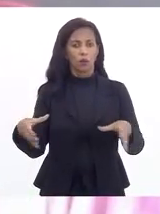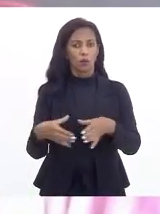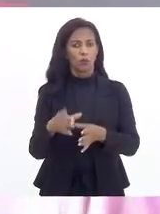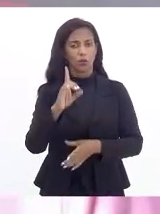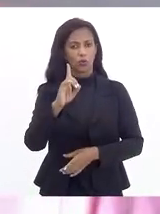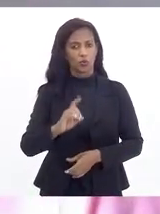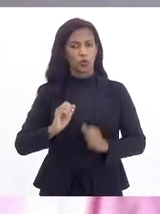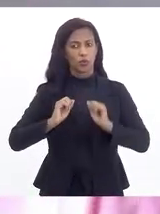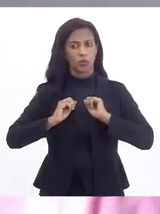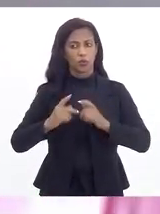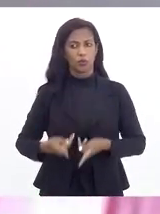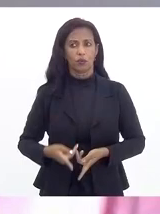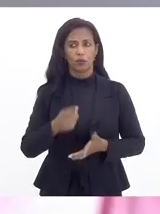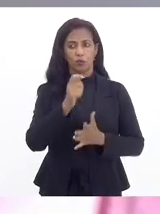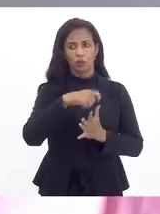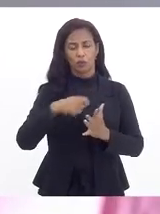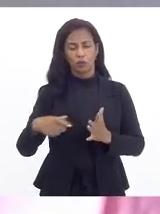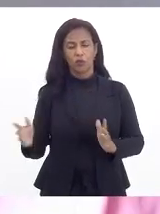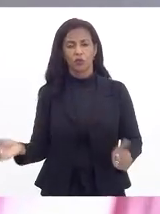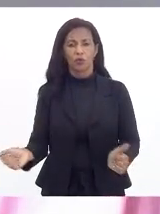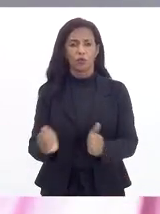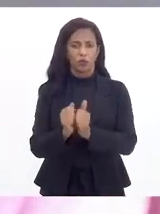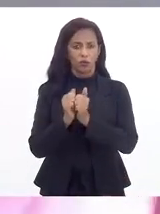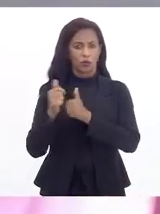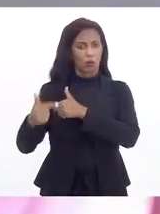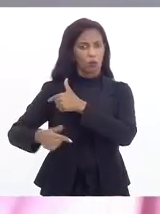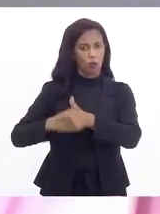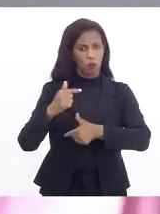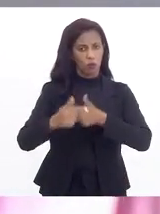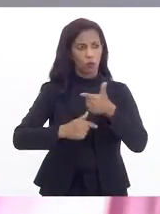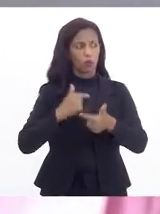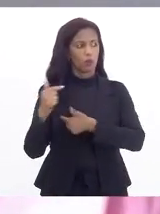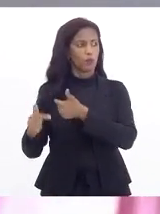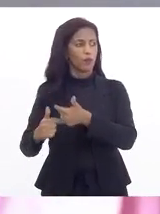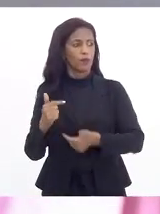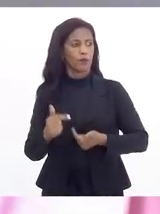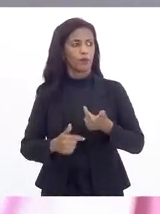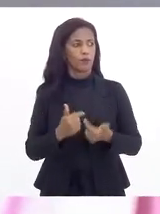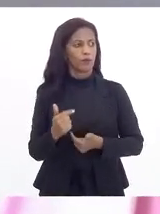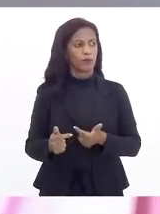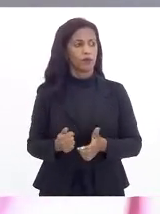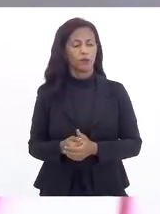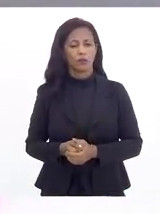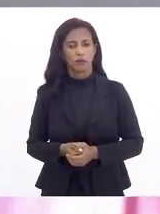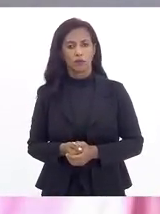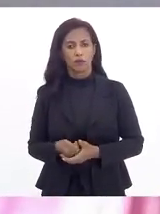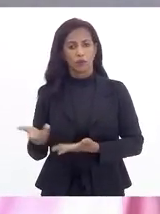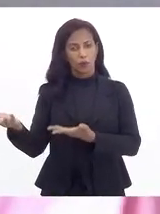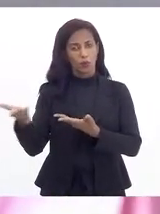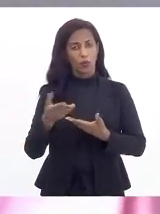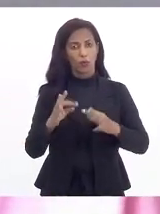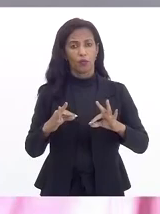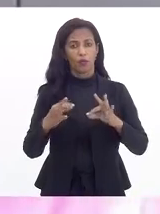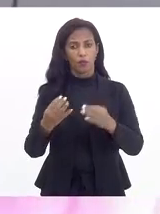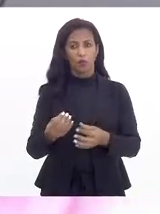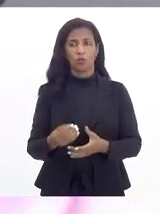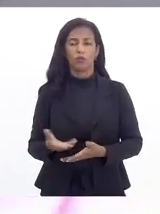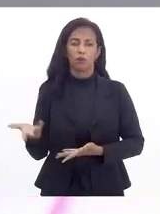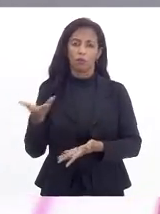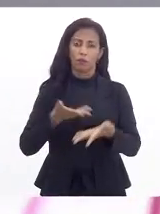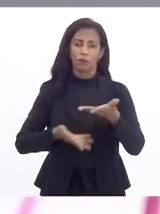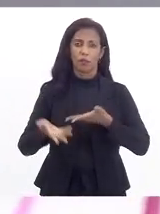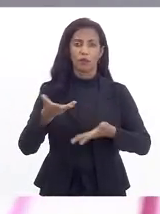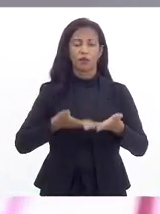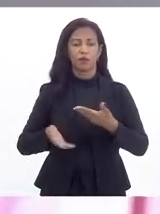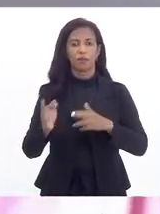Direitos Humanos nos últimos meses já vinha trabalhando em consonância no GT Misto, convido a todos a compor e participar